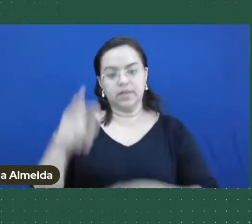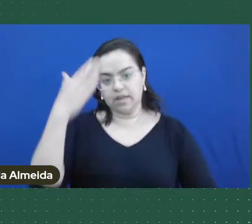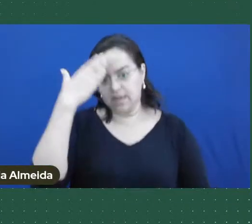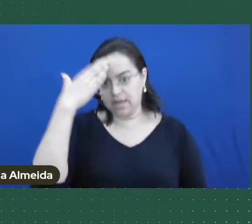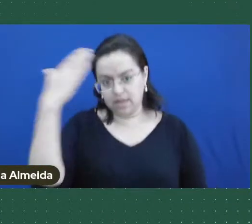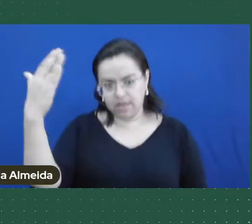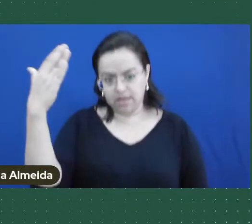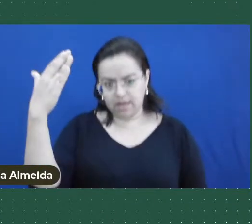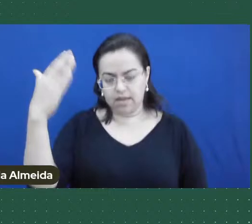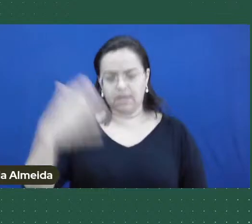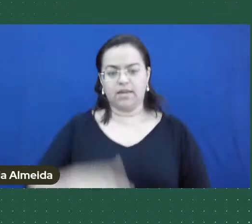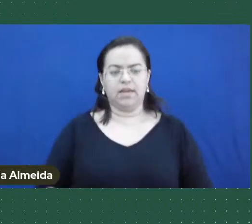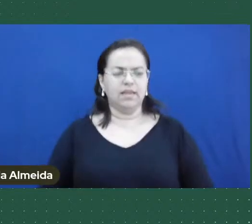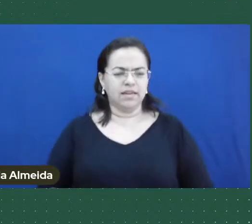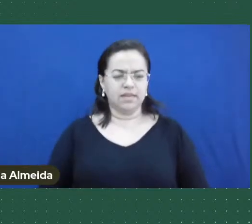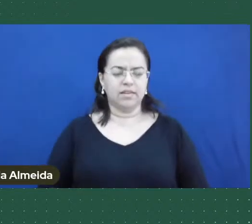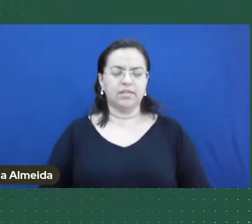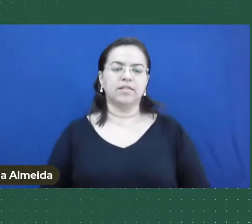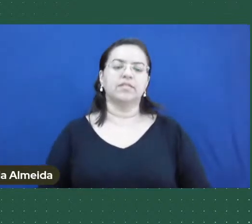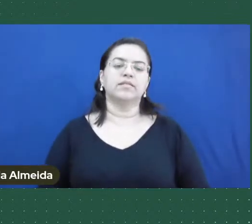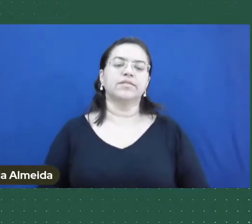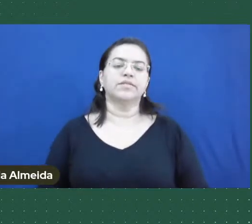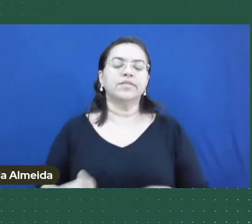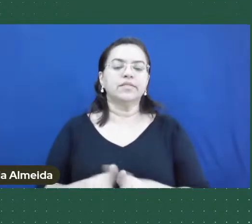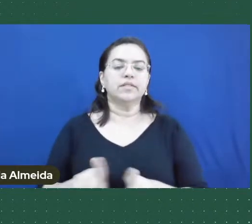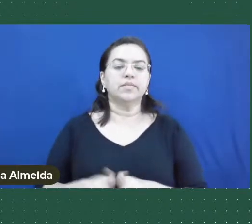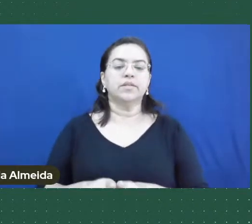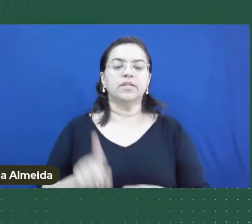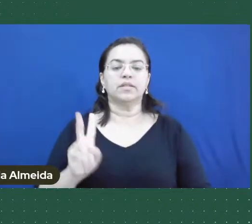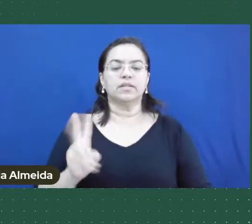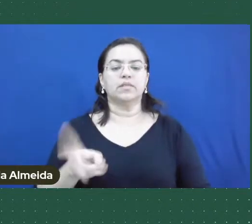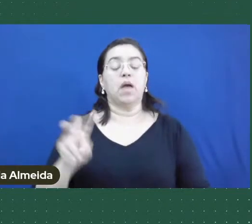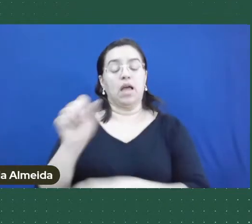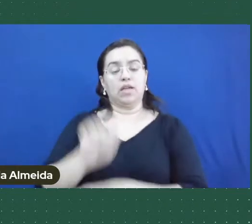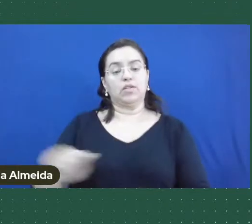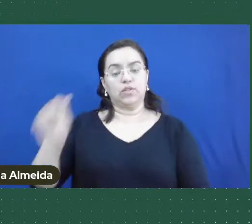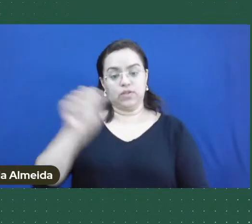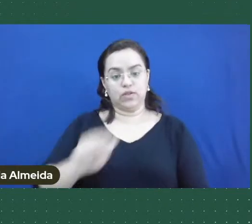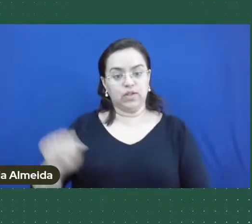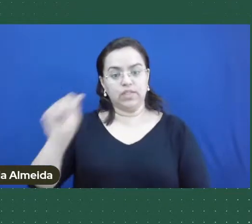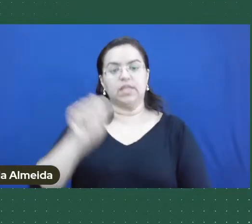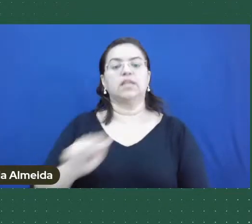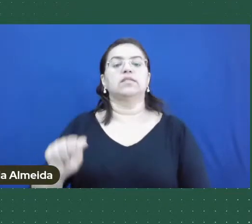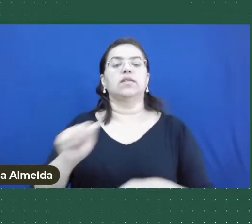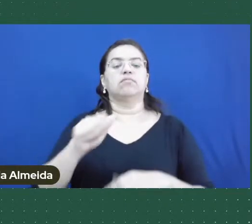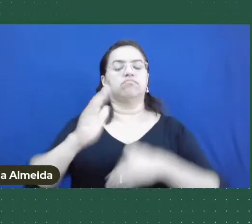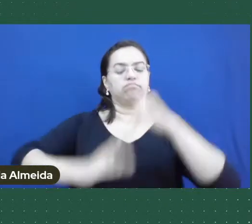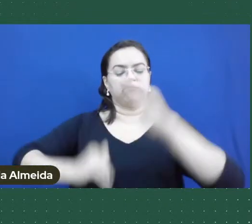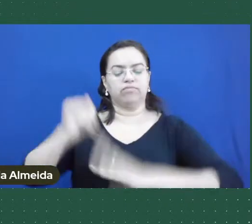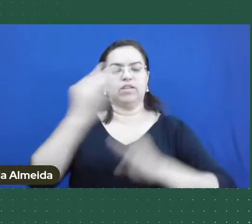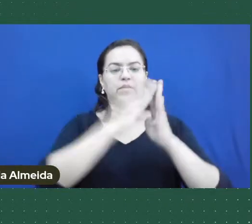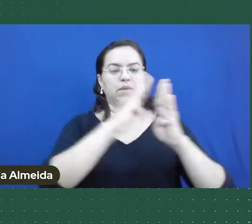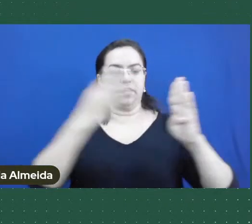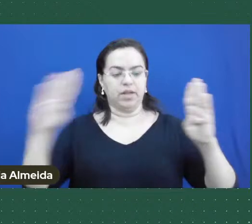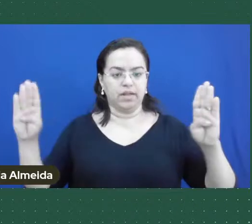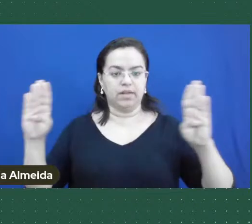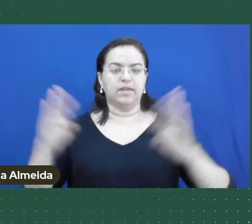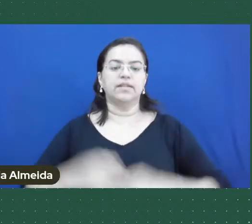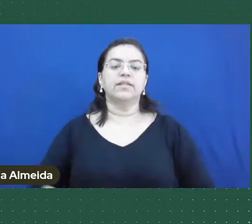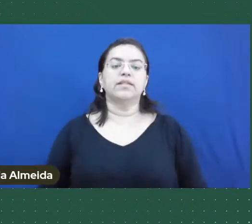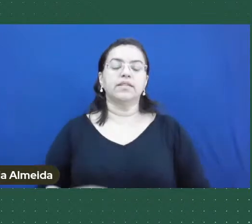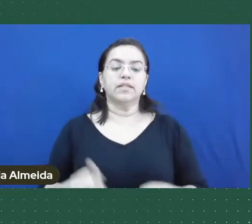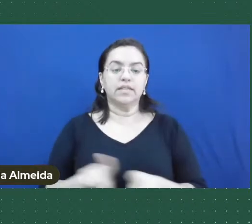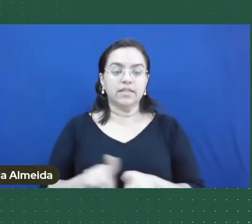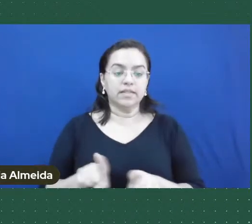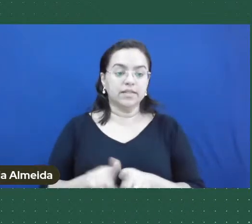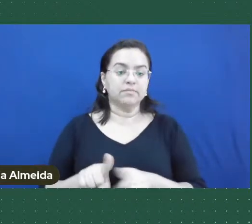Ceará, que também sempre está conosco nos eventos, e agradecer ao EMOSSE, que também está